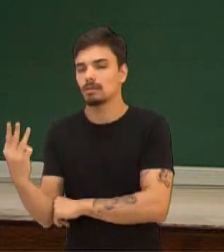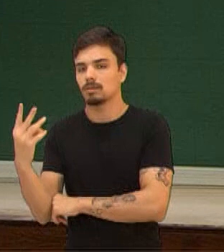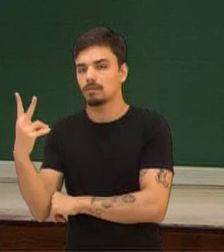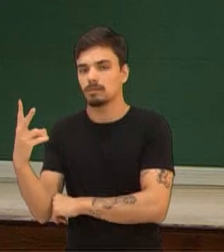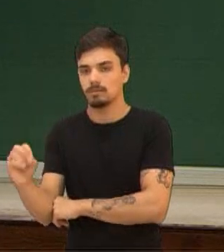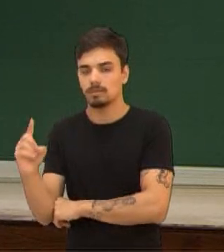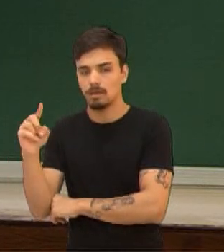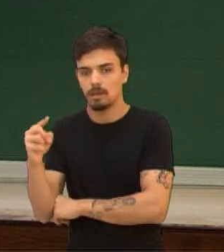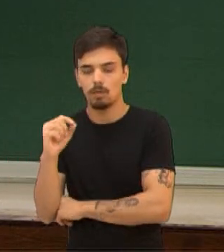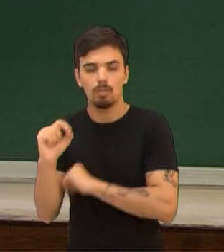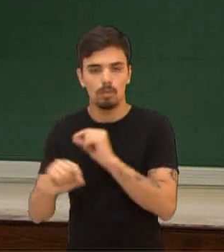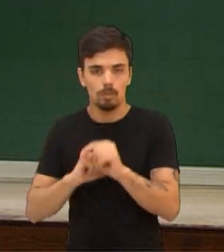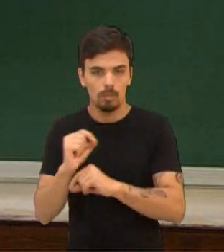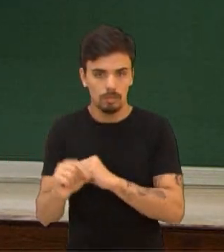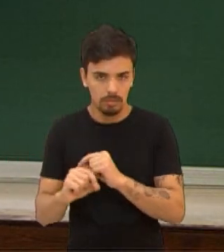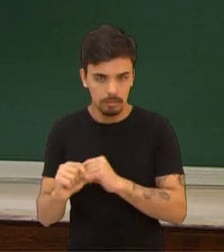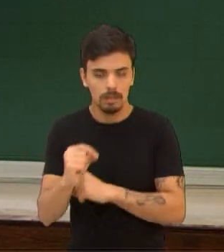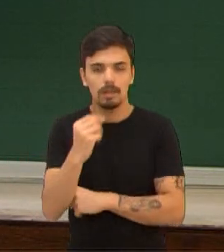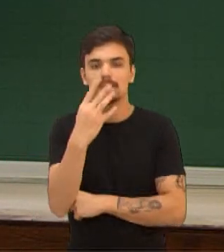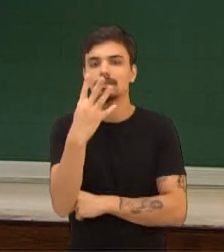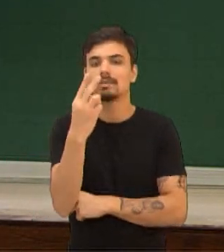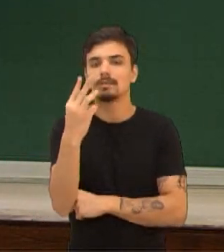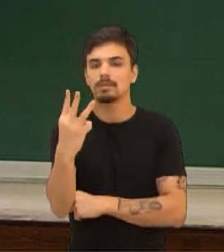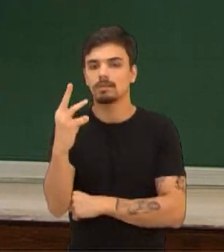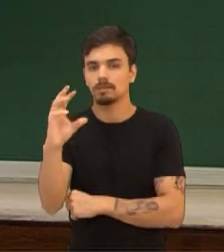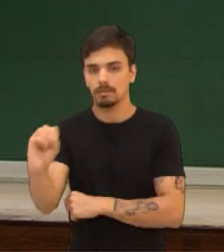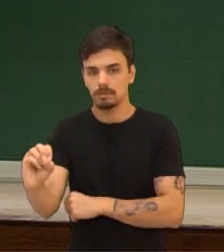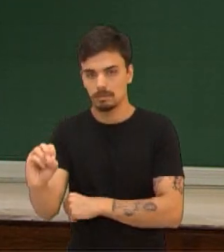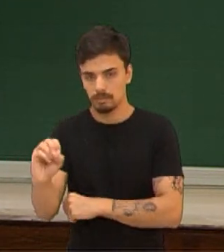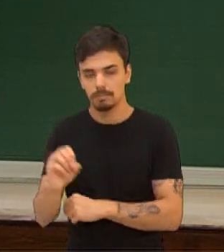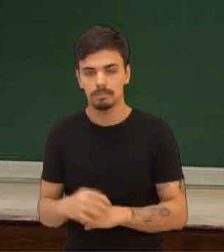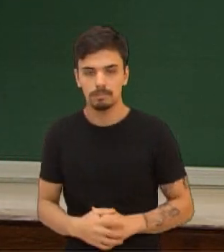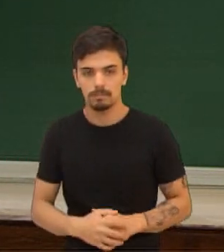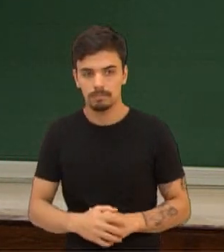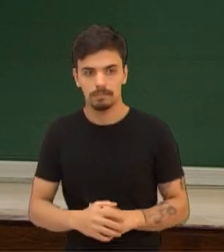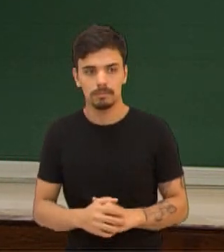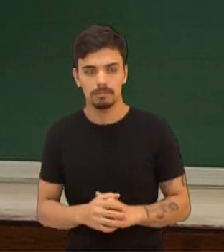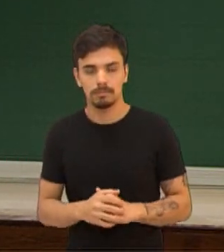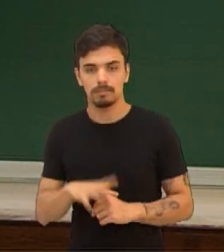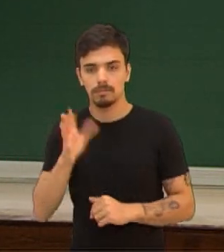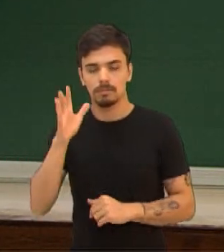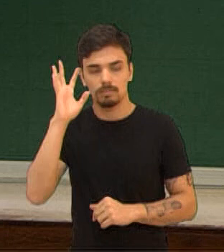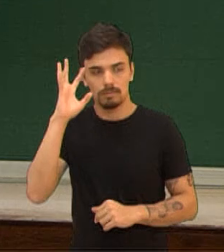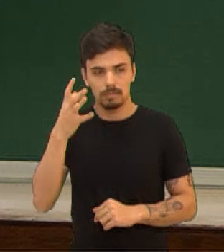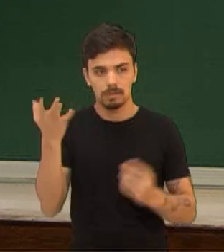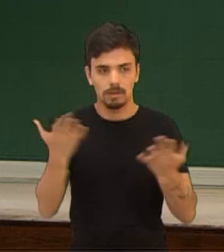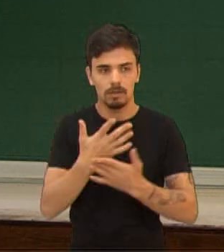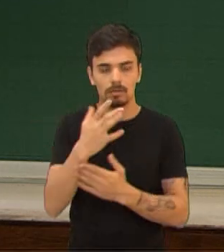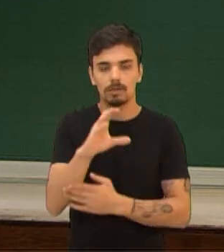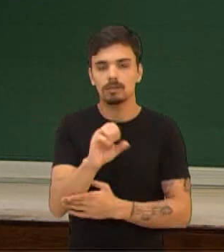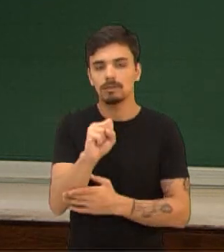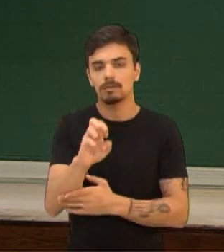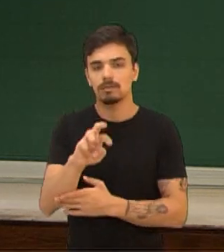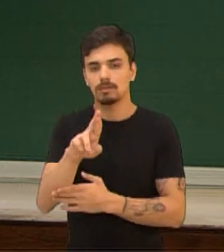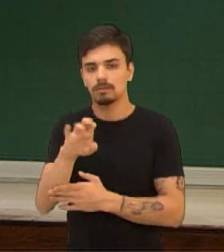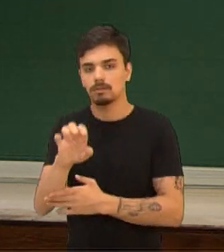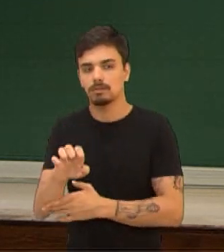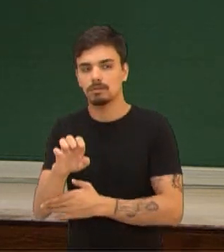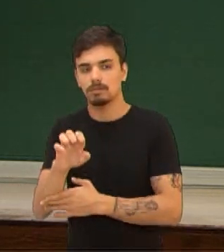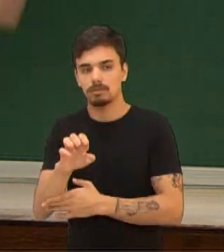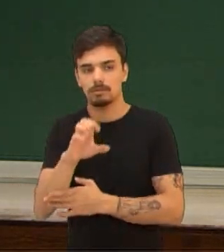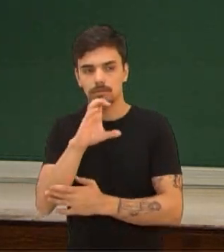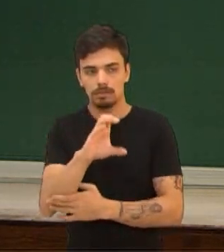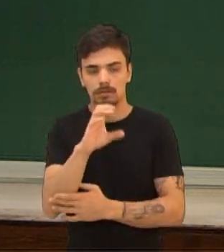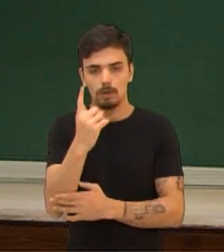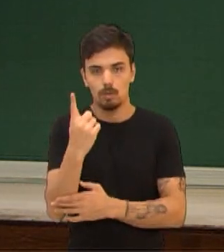30 microfarad. Tá? Já resolvemos essa parte, 30 microfarad. Falta resolver o série agora. C1 série com